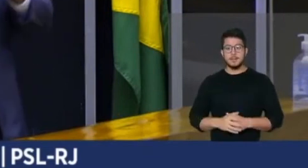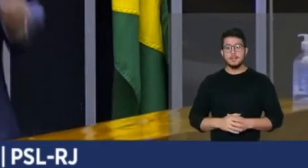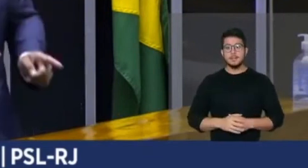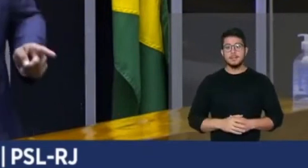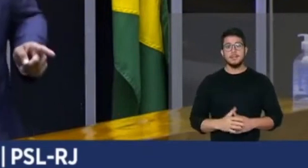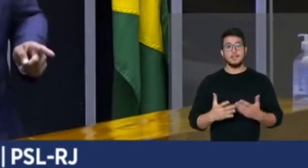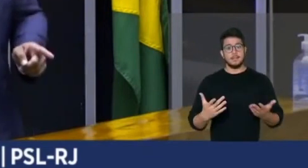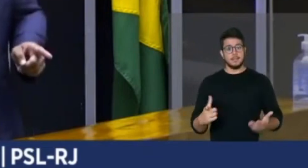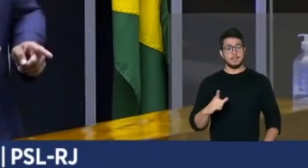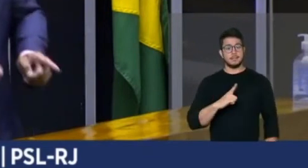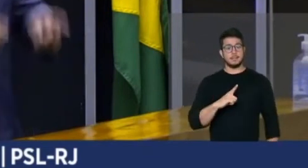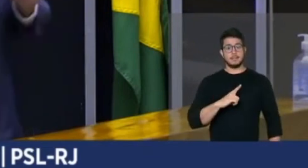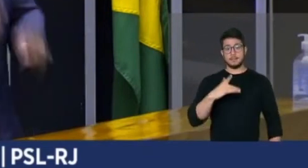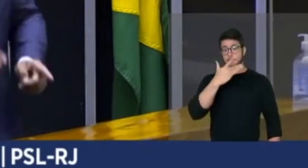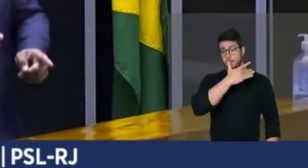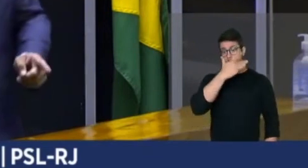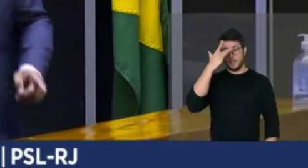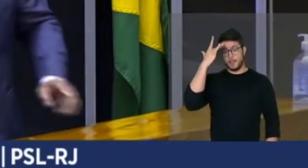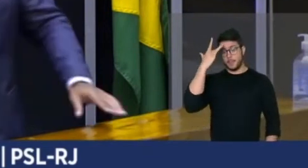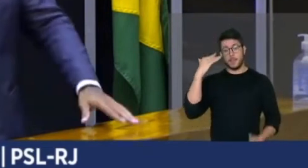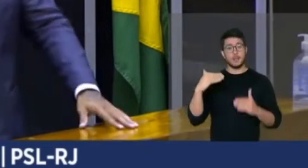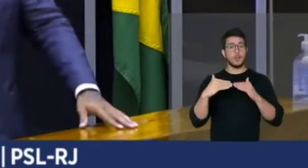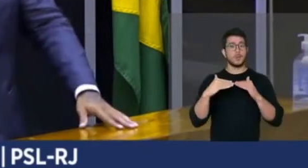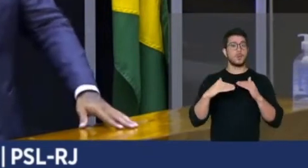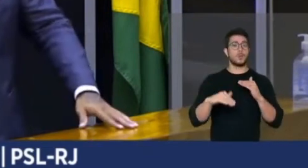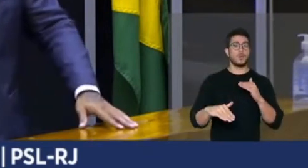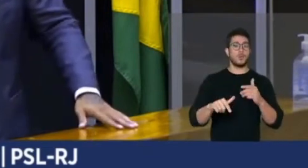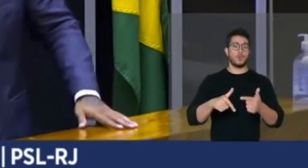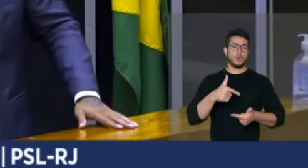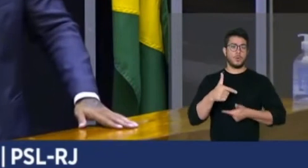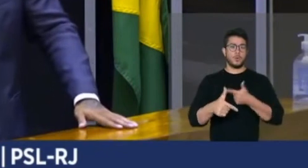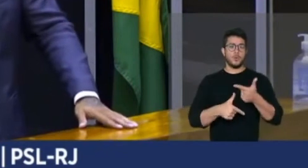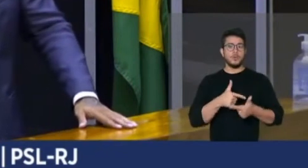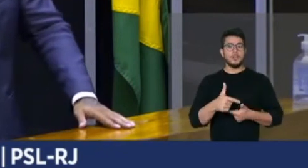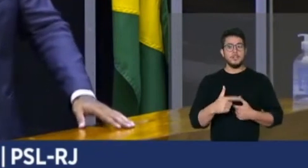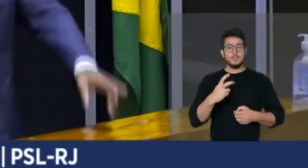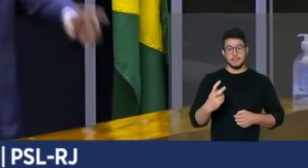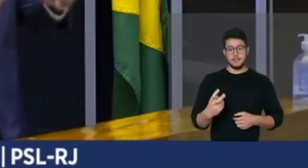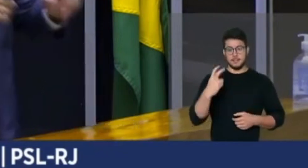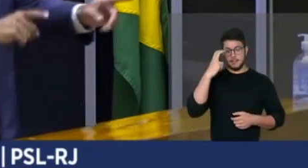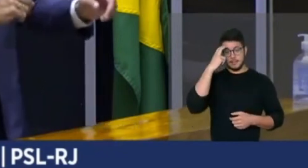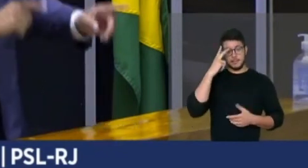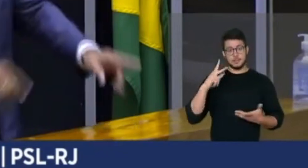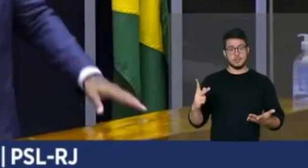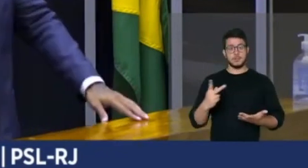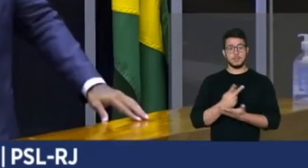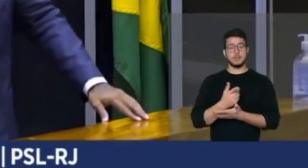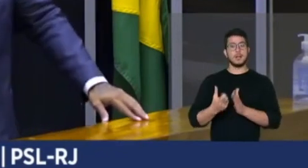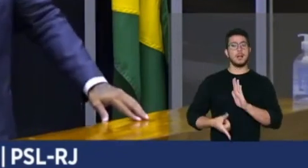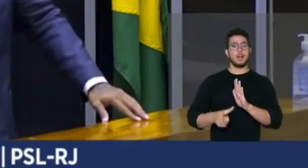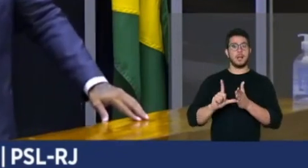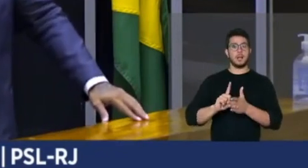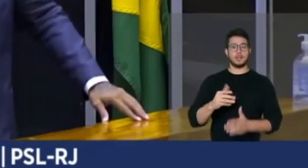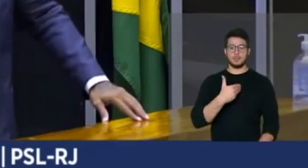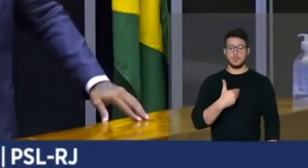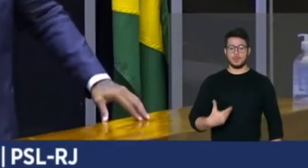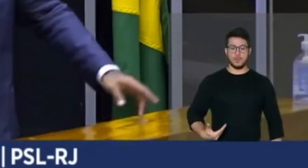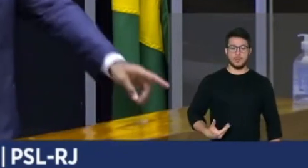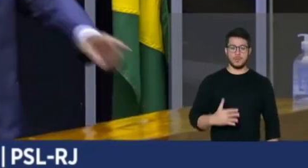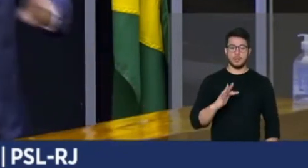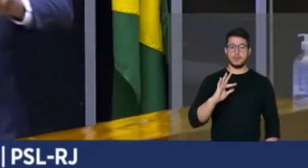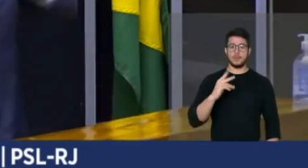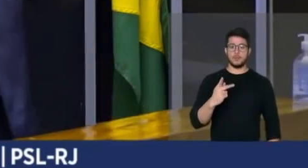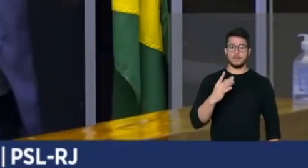que discordavam da condução das políticas de cultura que eram feitas pelos governos do PT.